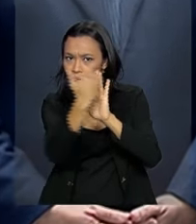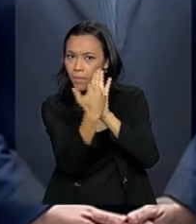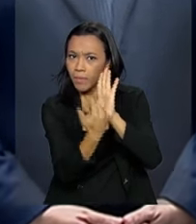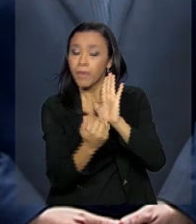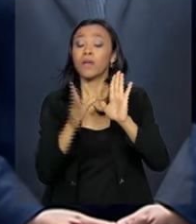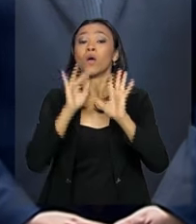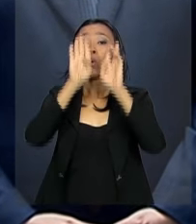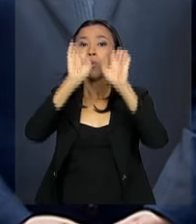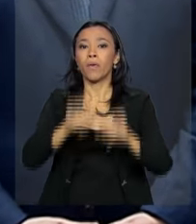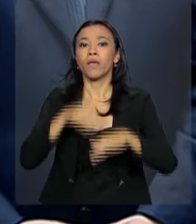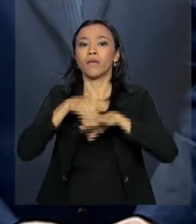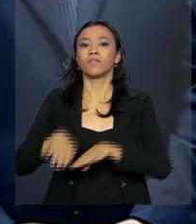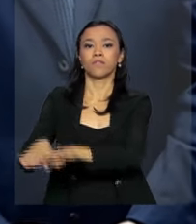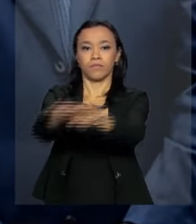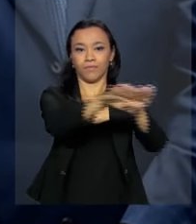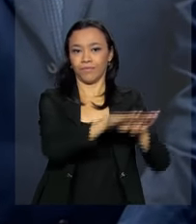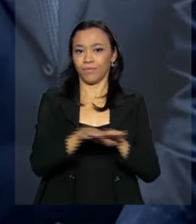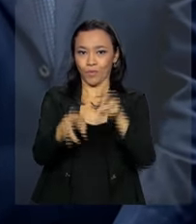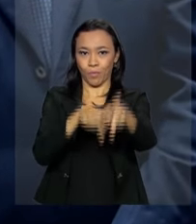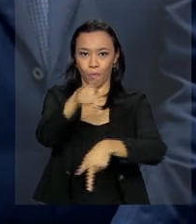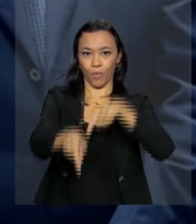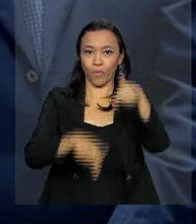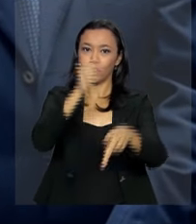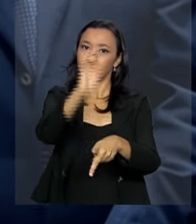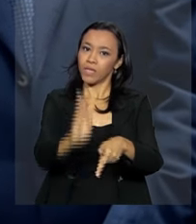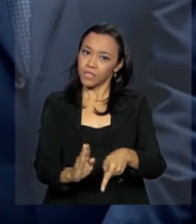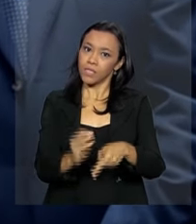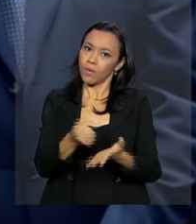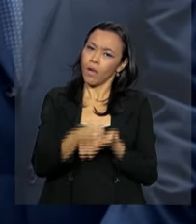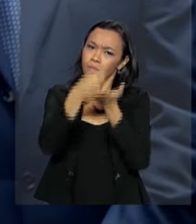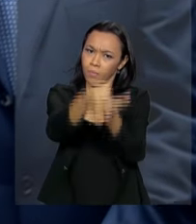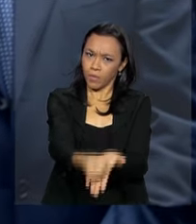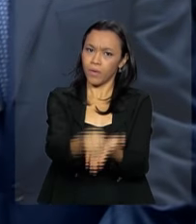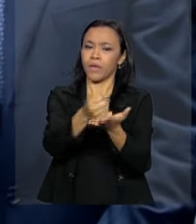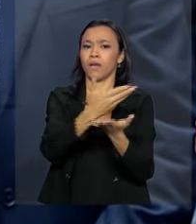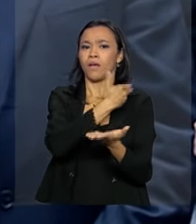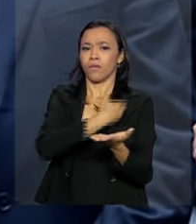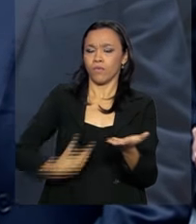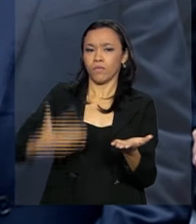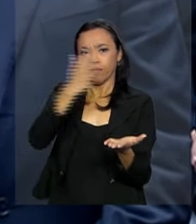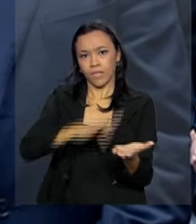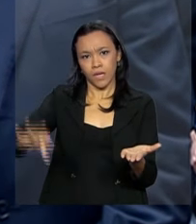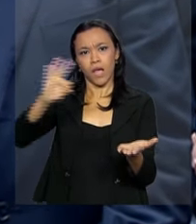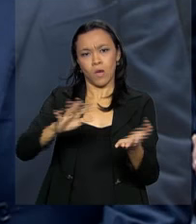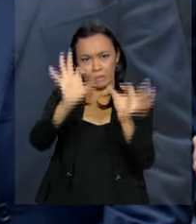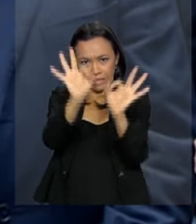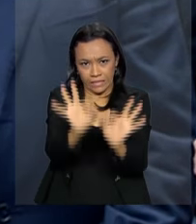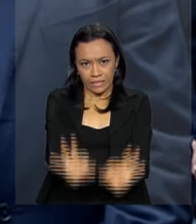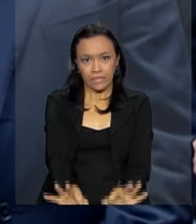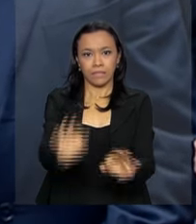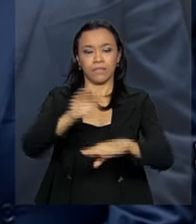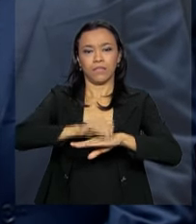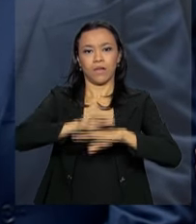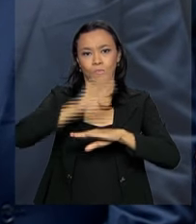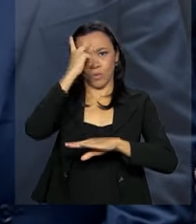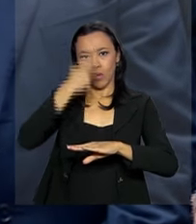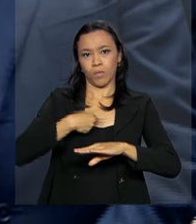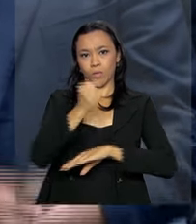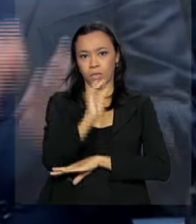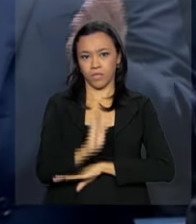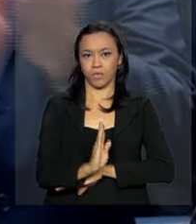o bem geral do povo brasileiro, sustentar a união, a integridade e a independência do Brasil.